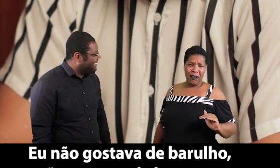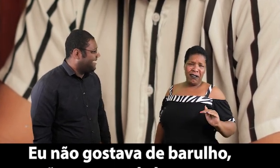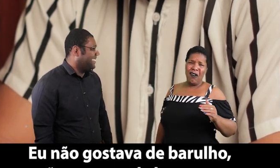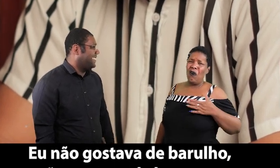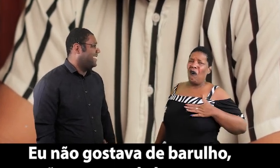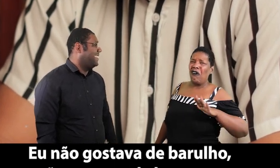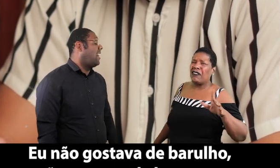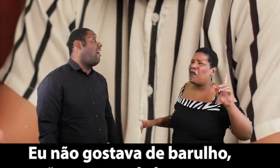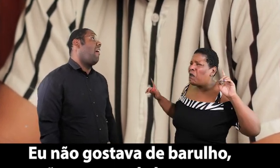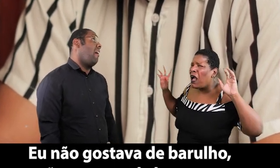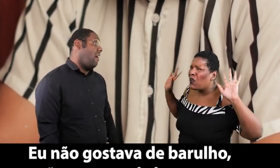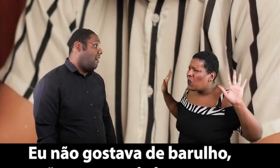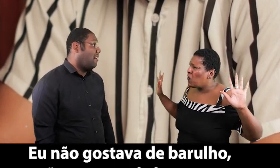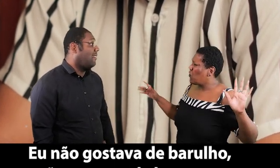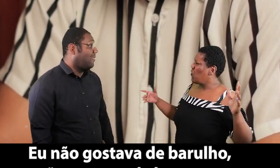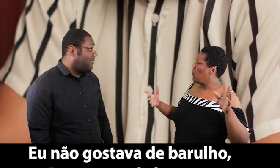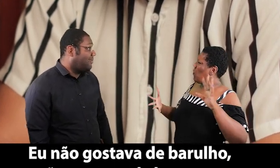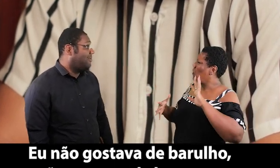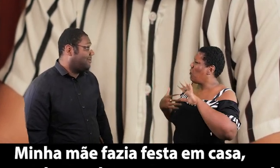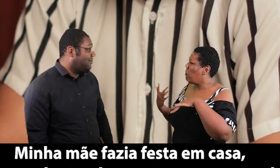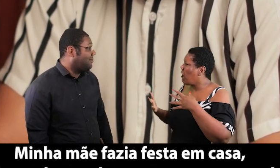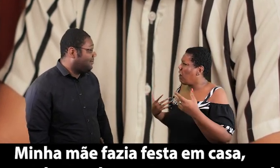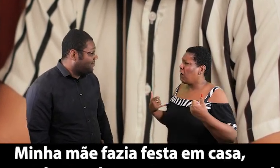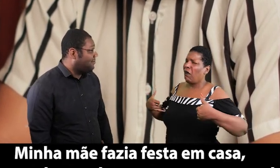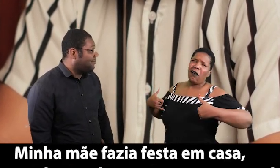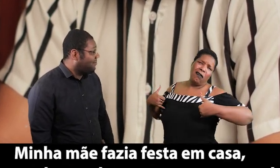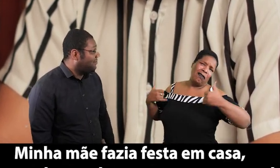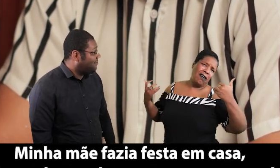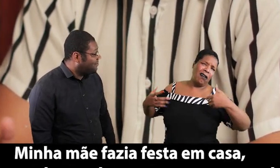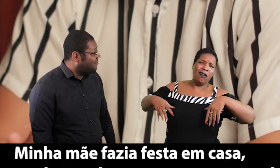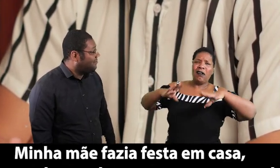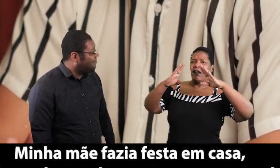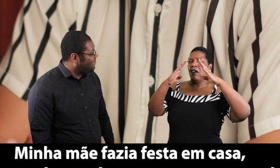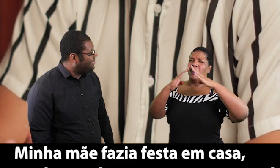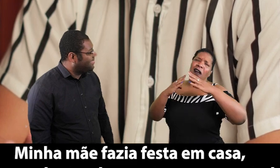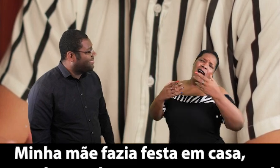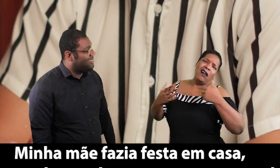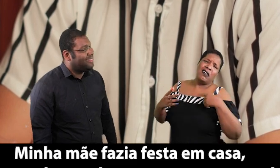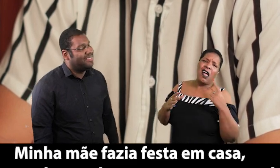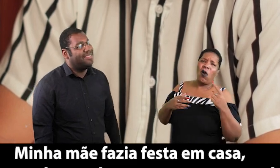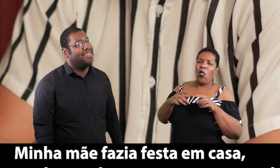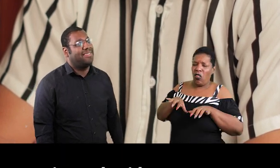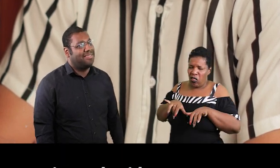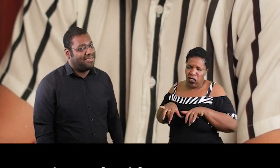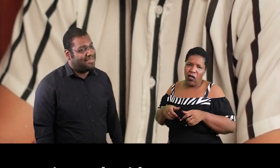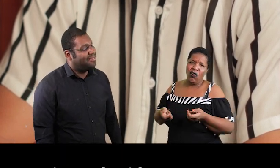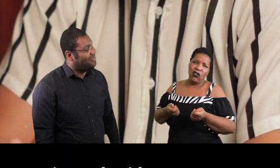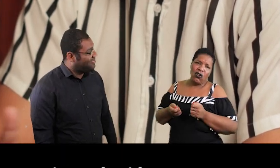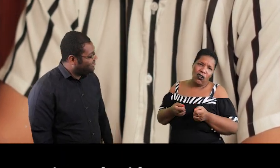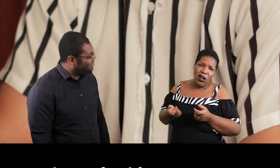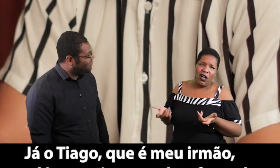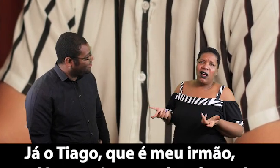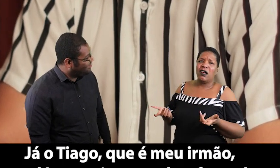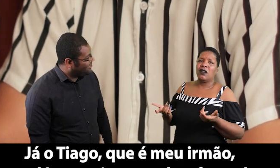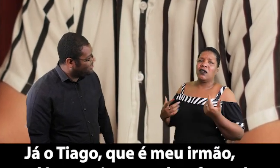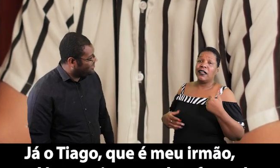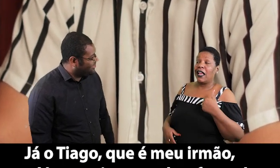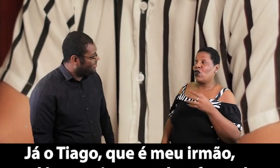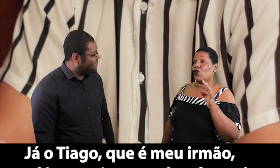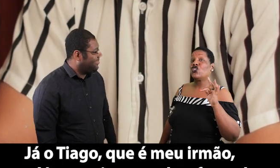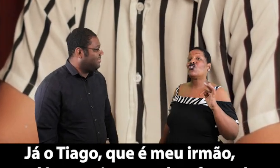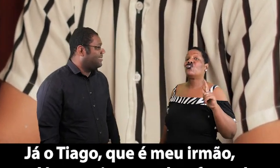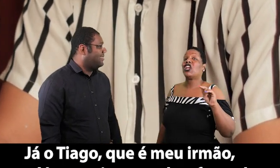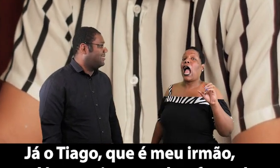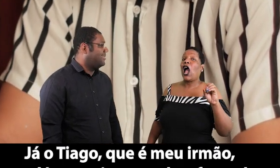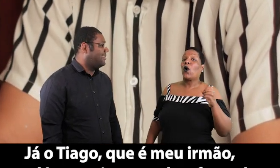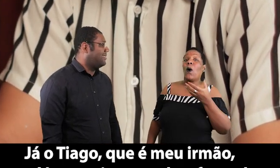Eu não gostava de barulho, não gostava de bagunça. Minha mãe fazia festa em casa, eu ficava dentro do quarto, no computador jogando videogame. Já o Thiago, que é meu